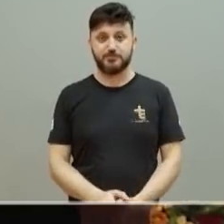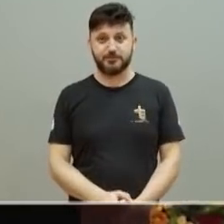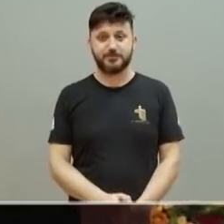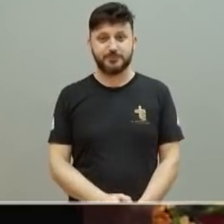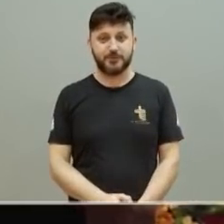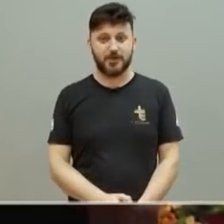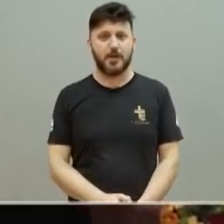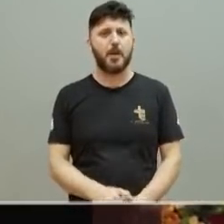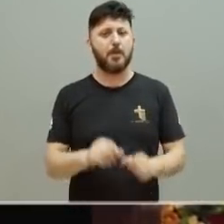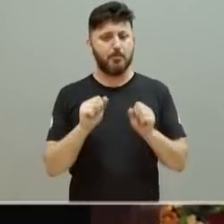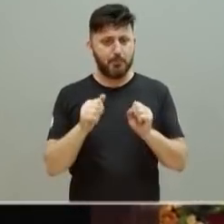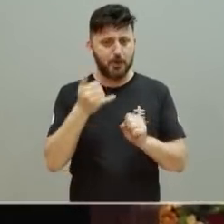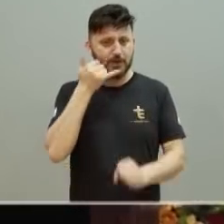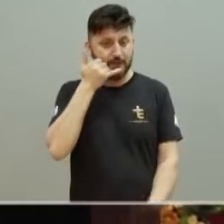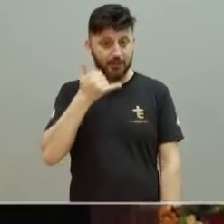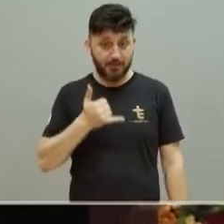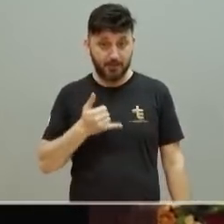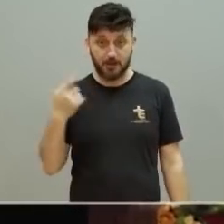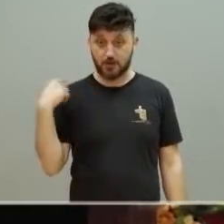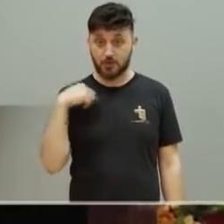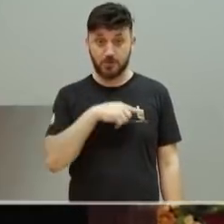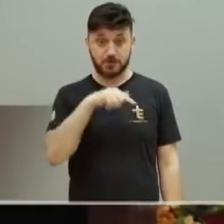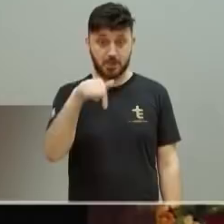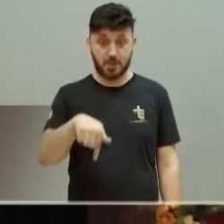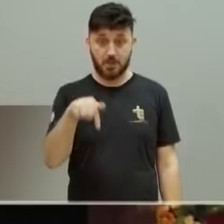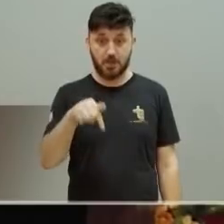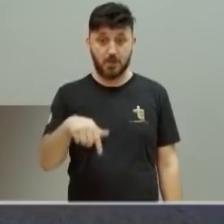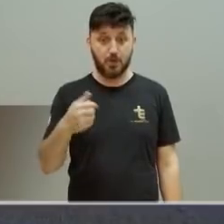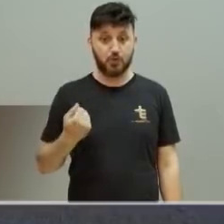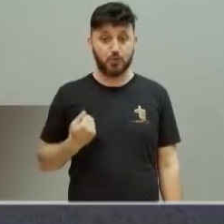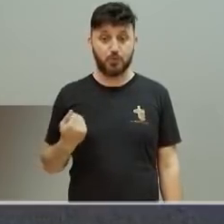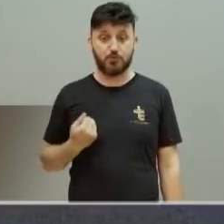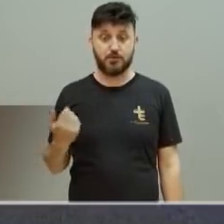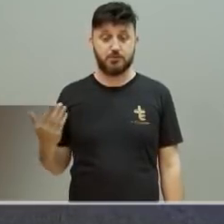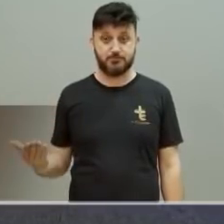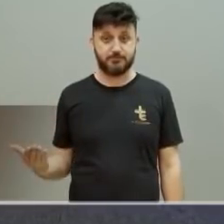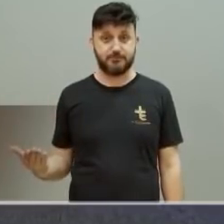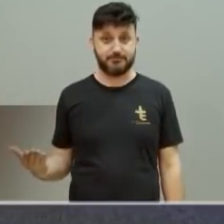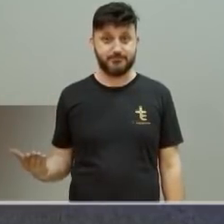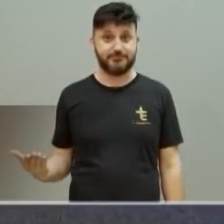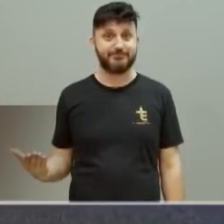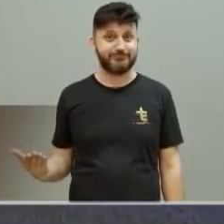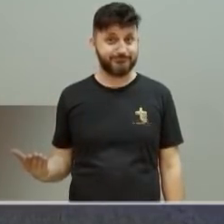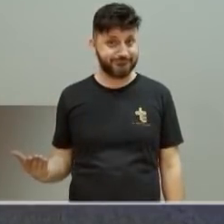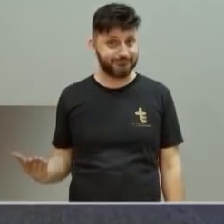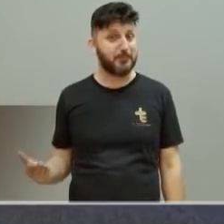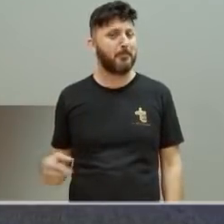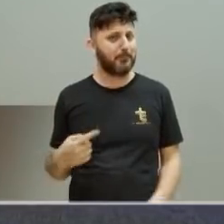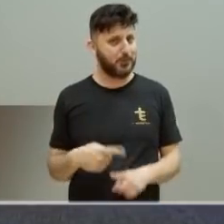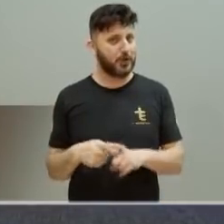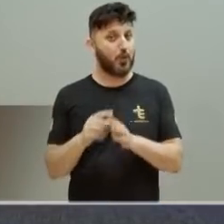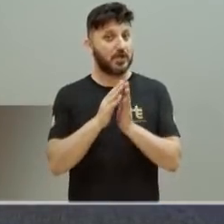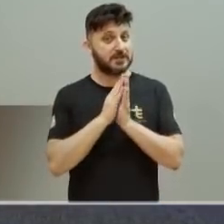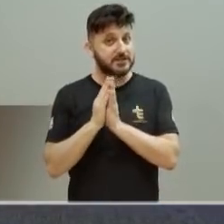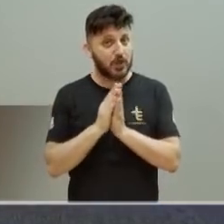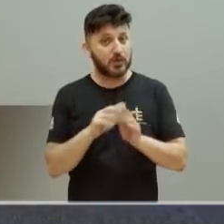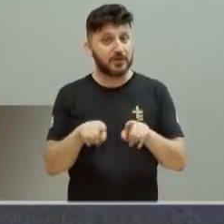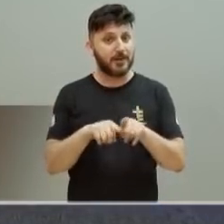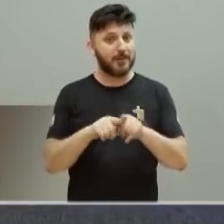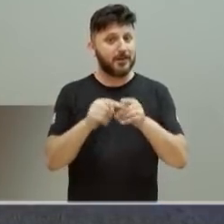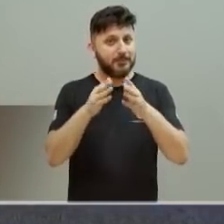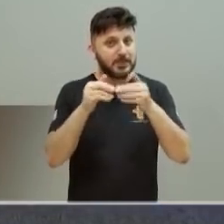não deixa de ligar para nós, não deixa de fazer o seu pedido. O número está aparecendo aqui na tela,